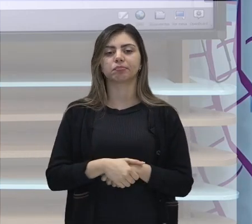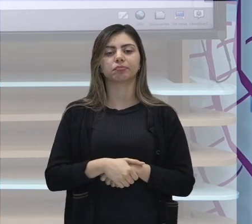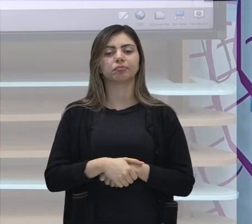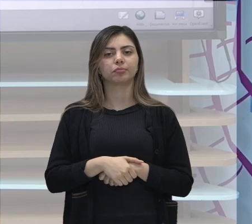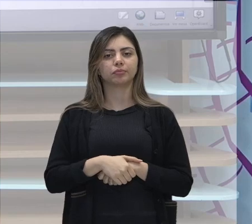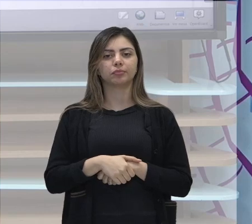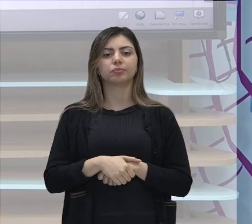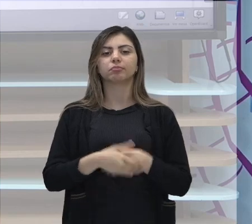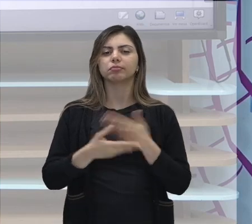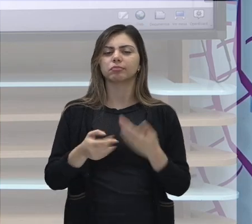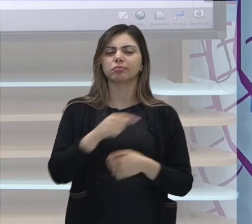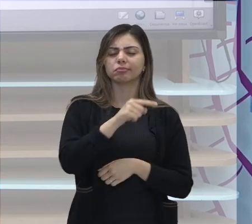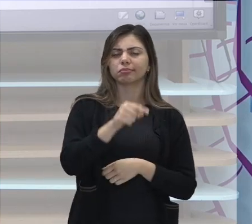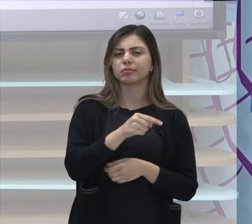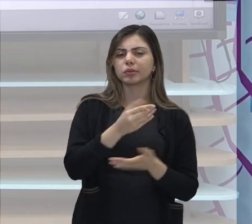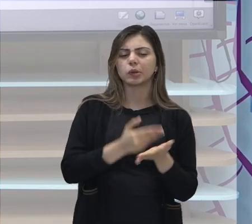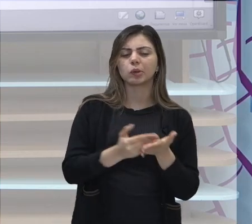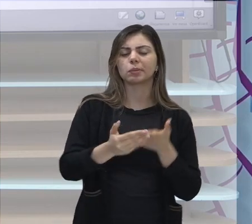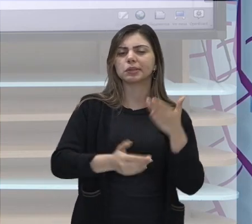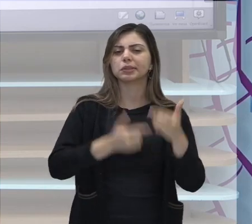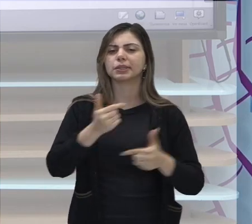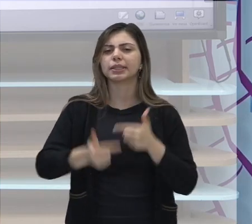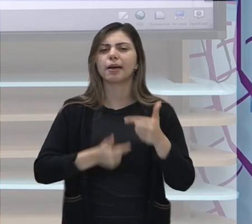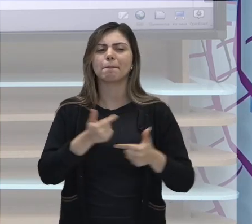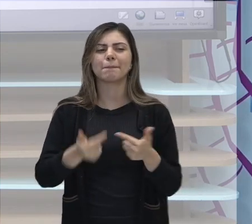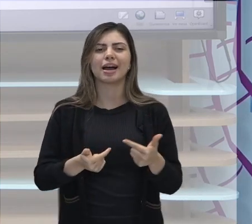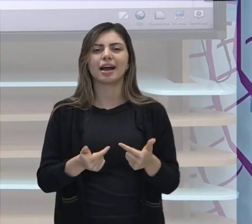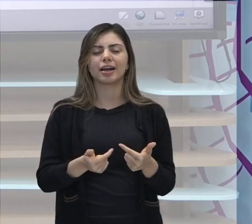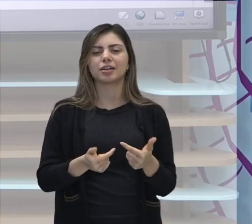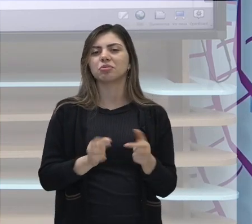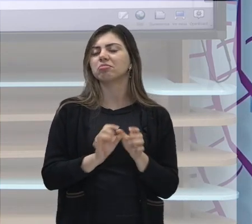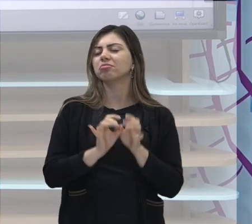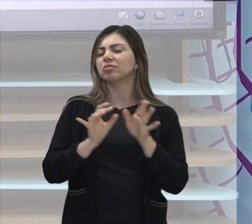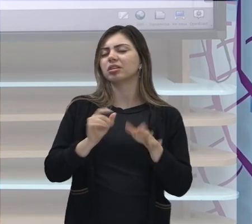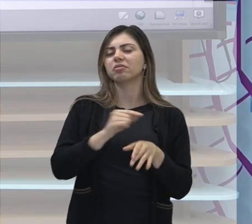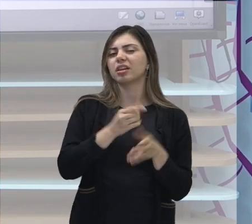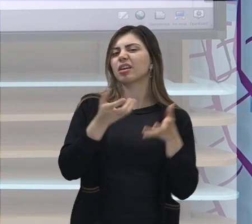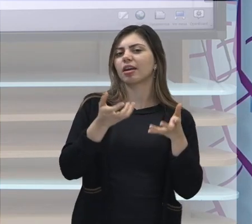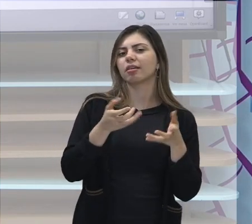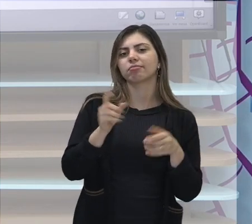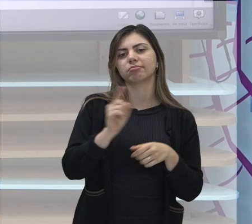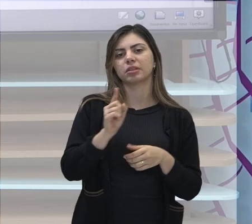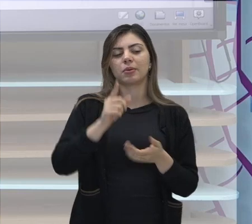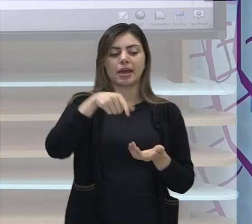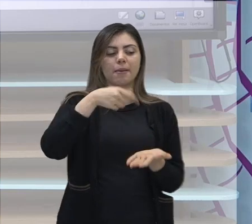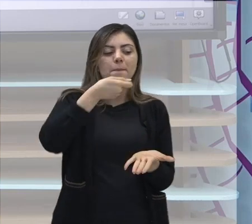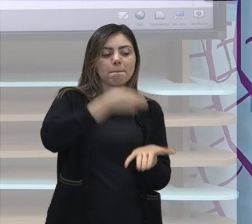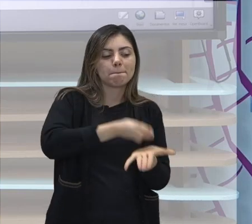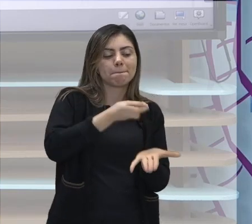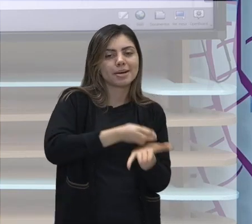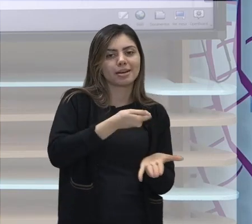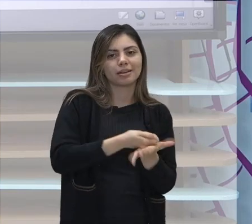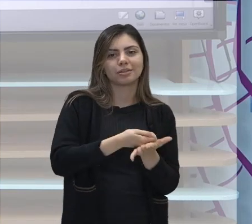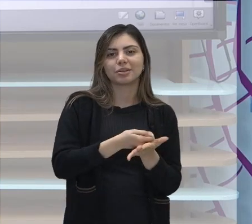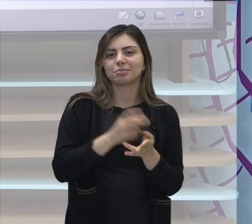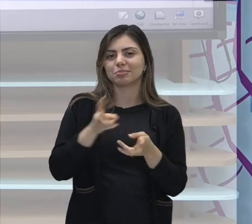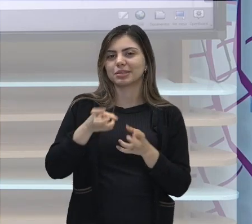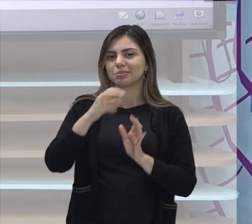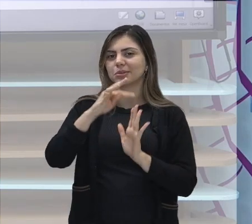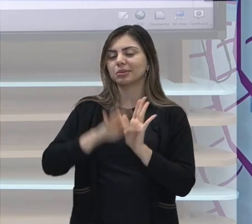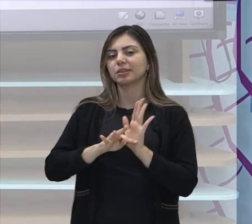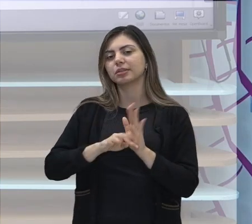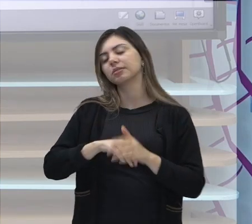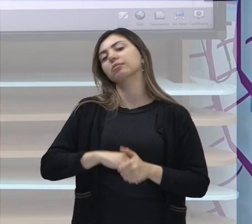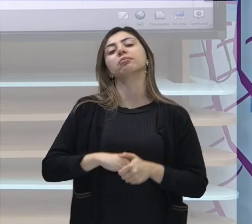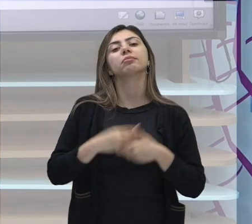mas sendo inseridas nesses trabalhos de modo forçado, como vimos no texto. Olha lá,